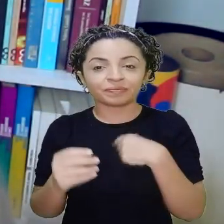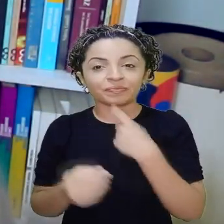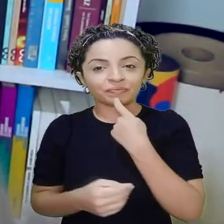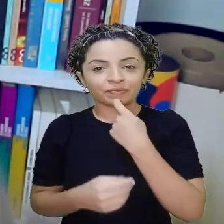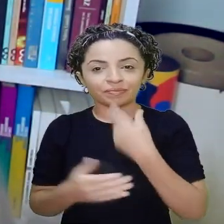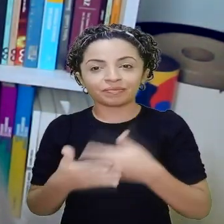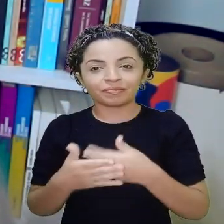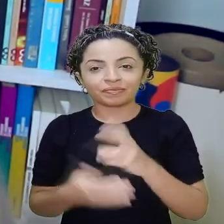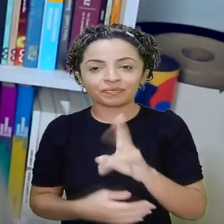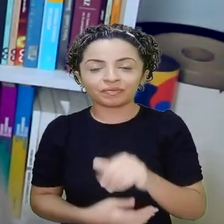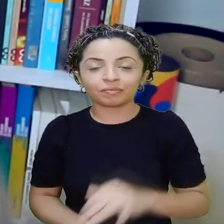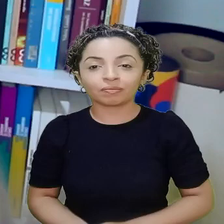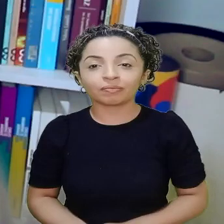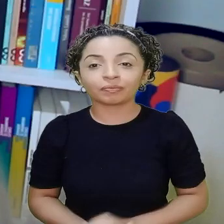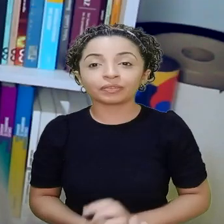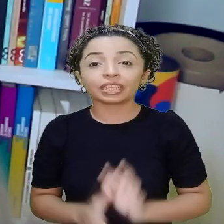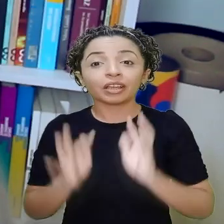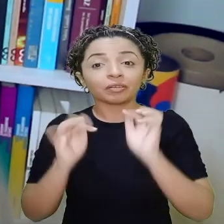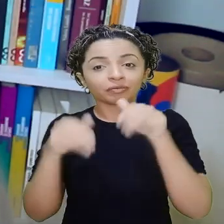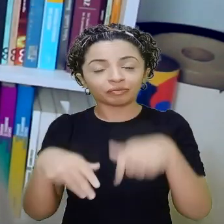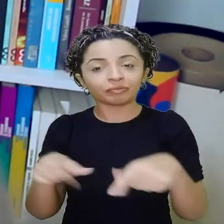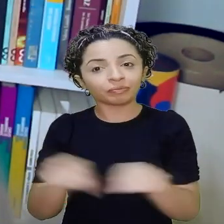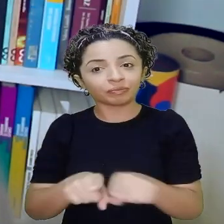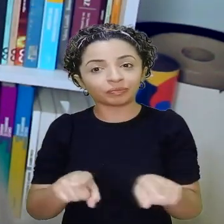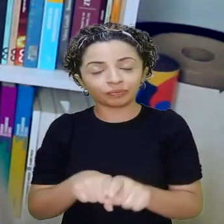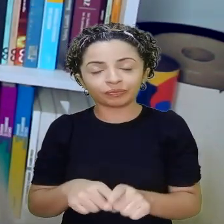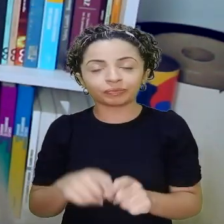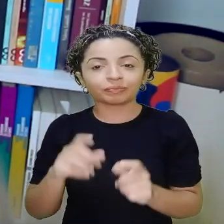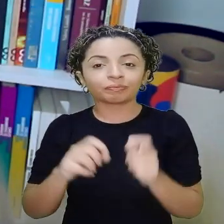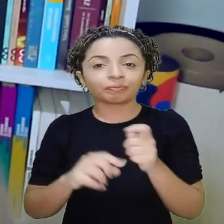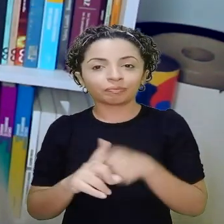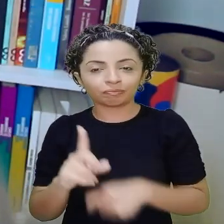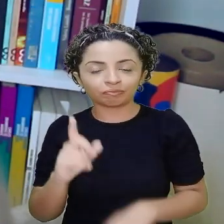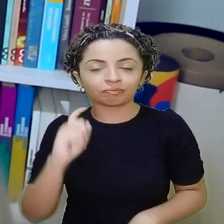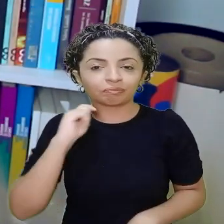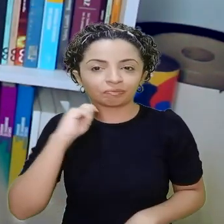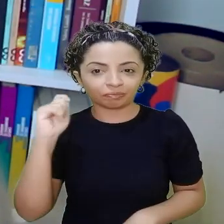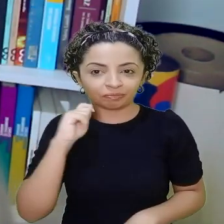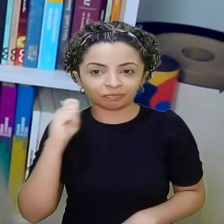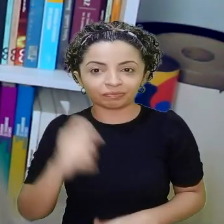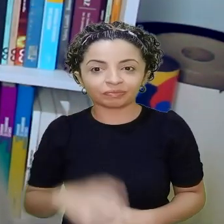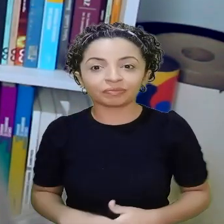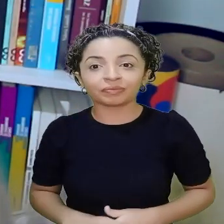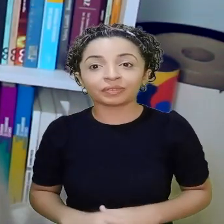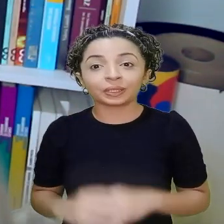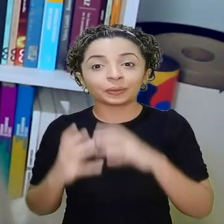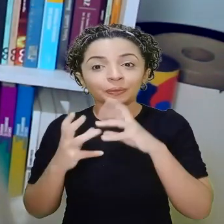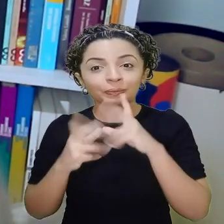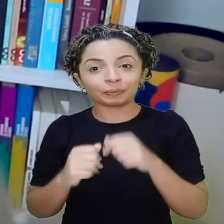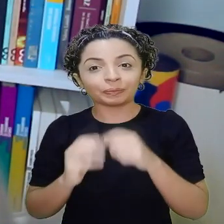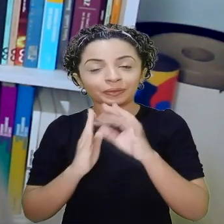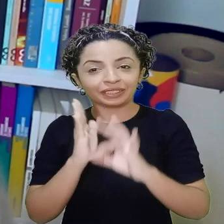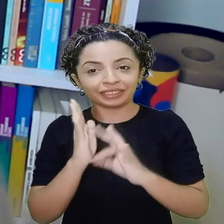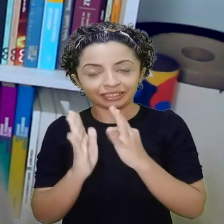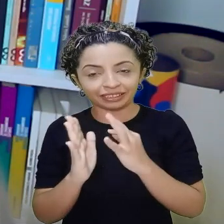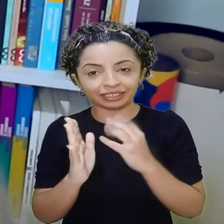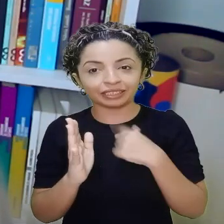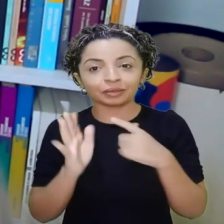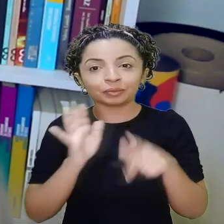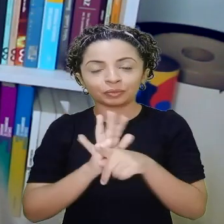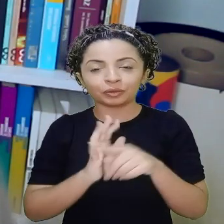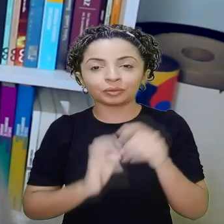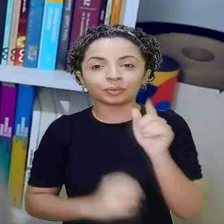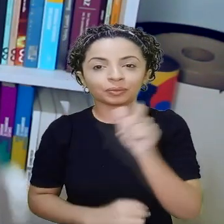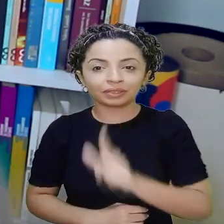breve. E aí eu concluí também no mês de abril O Mundo da Escrita, como a